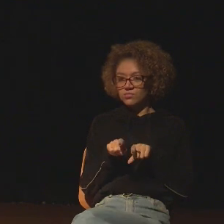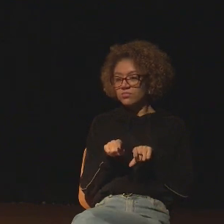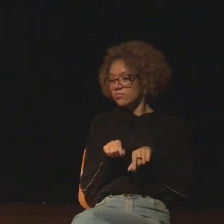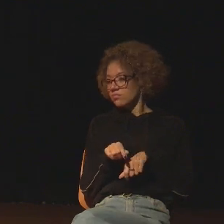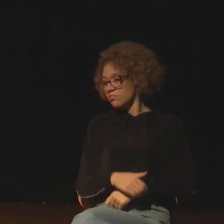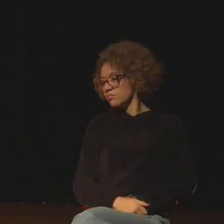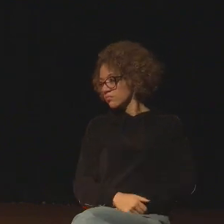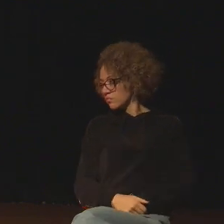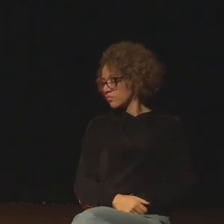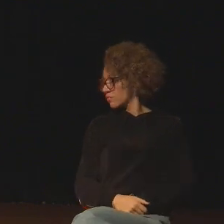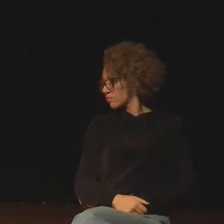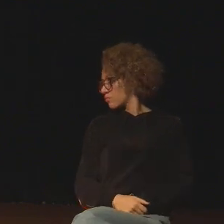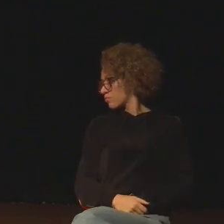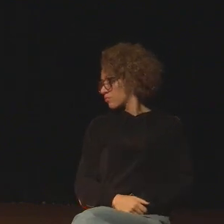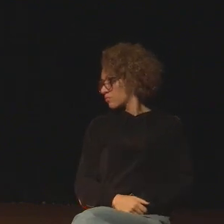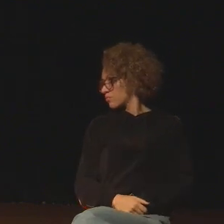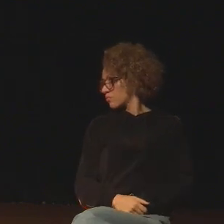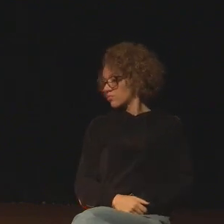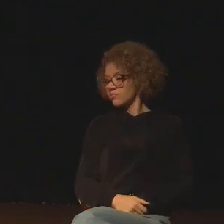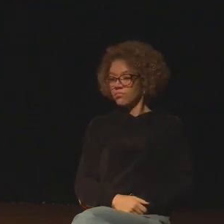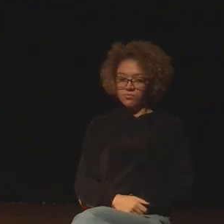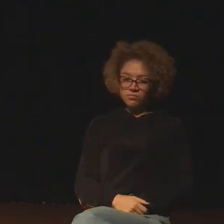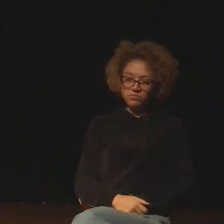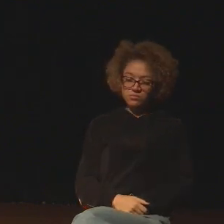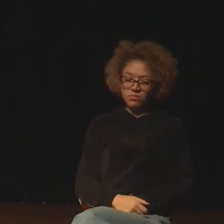Eu vou encerrar, sim.